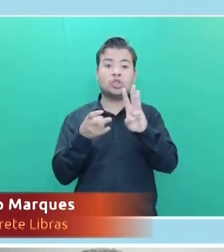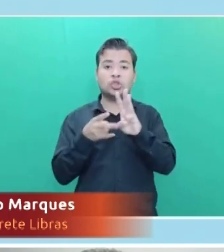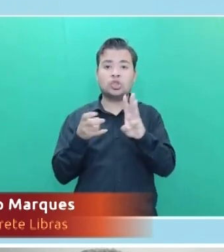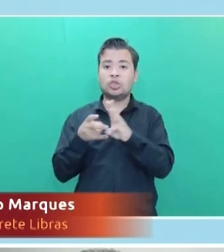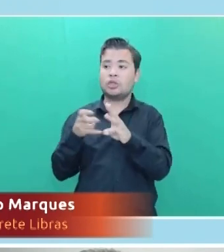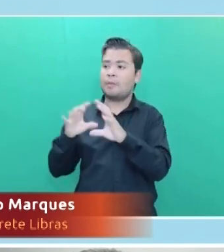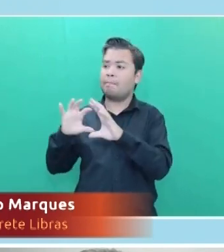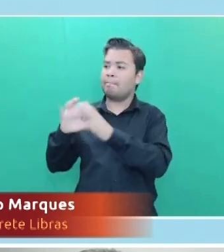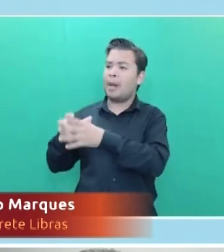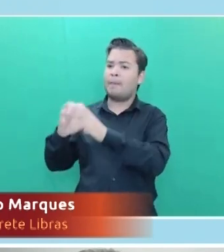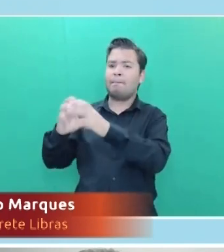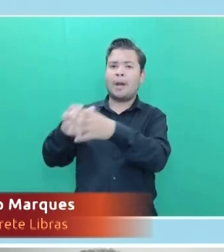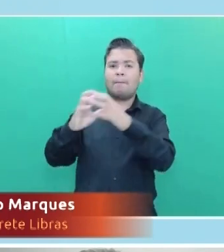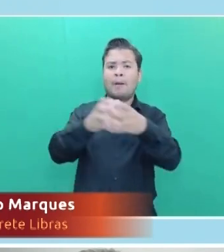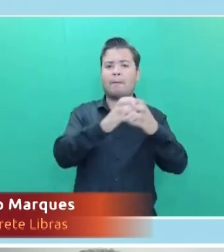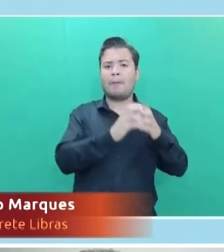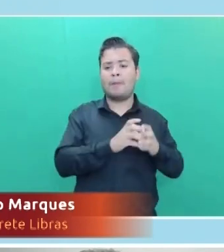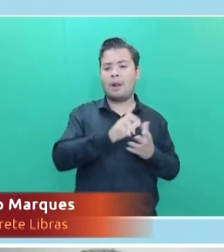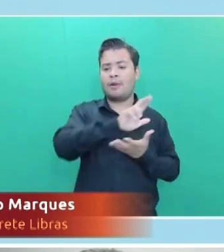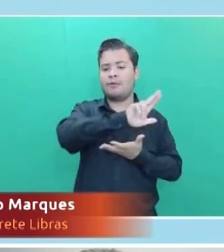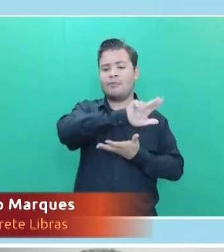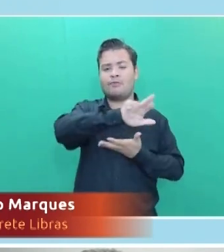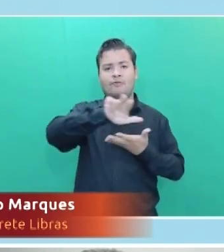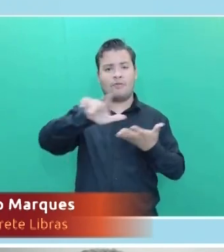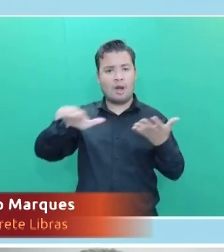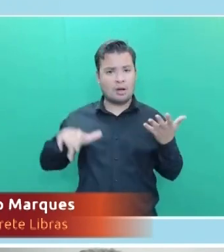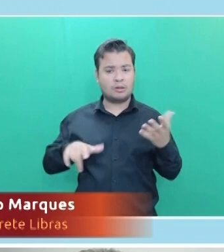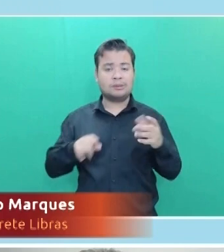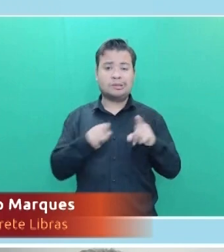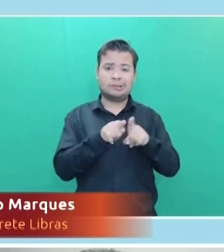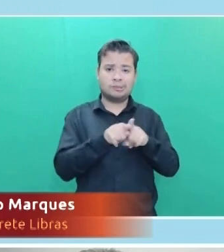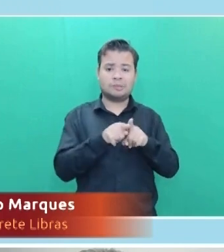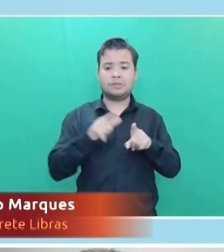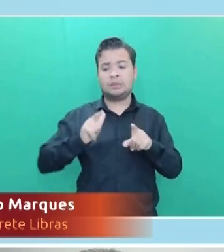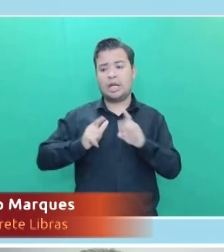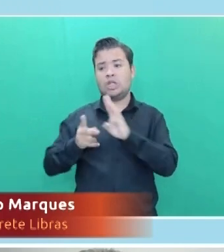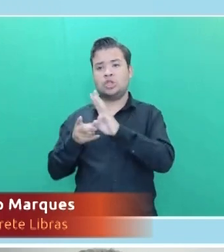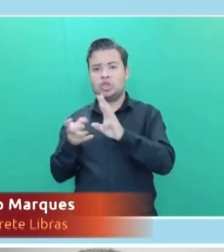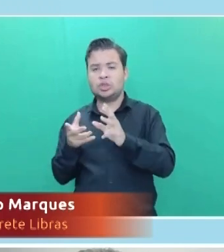como não indígena, como